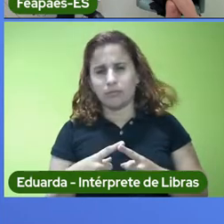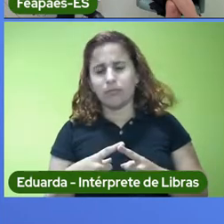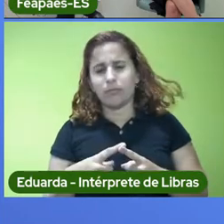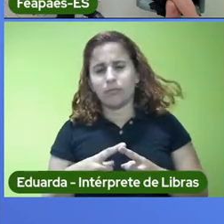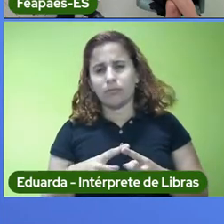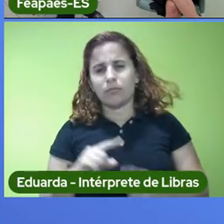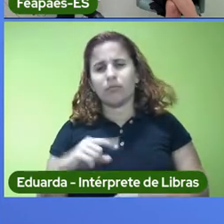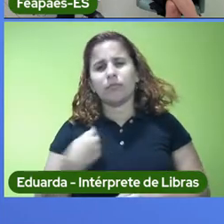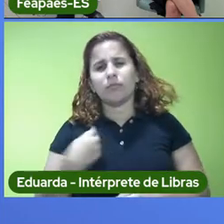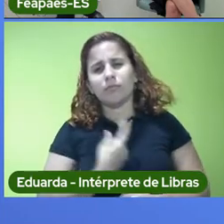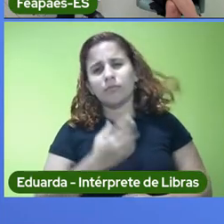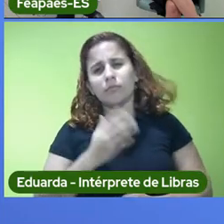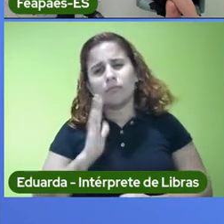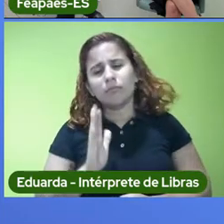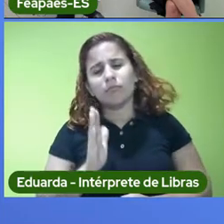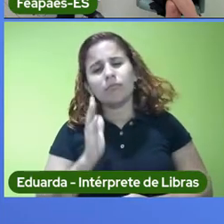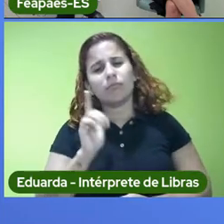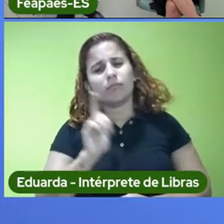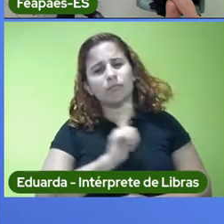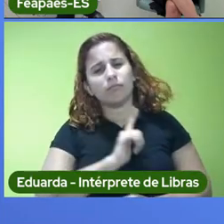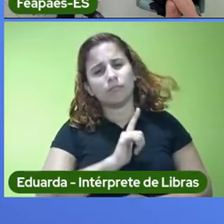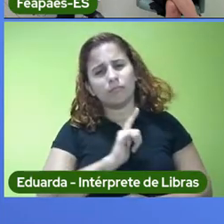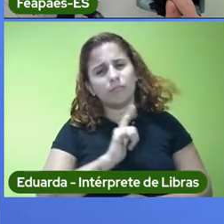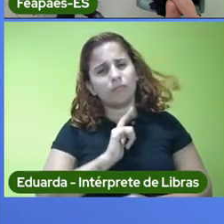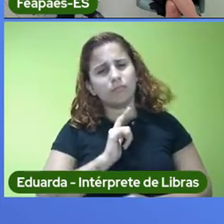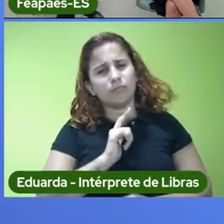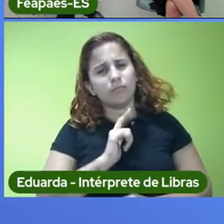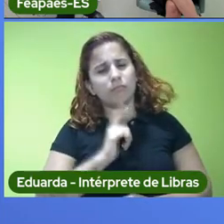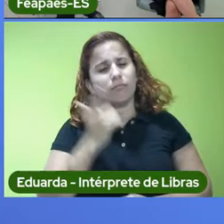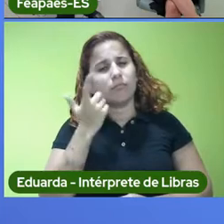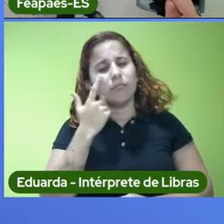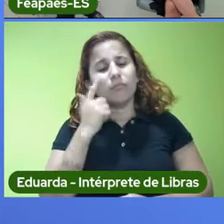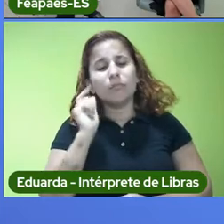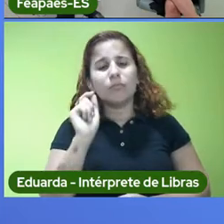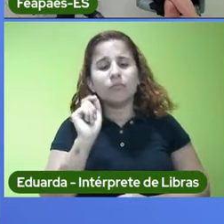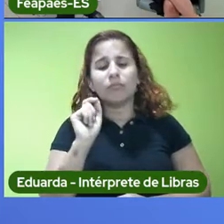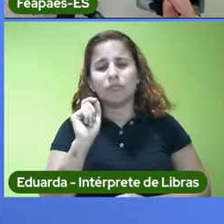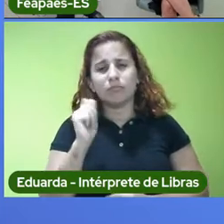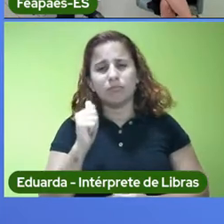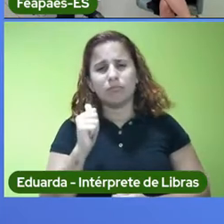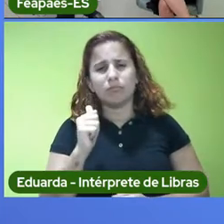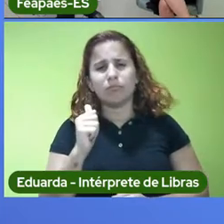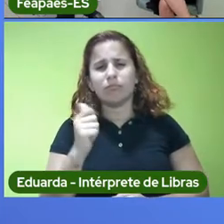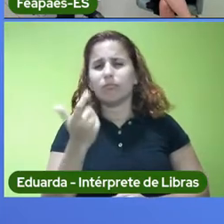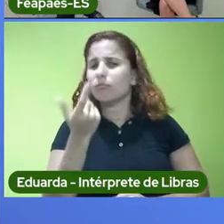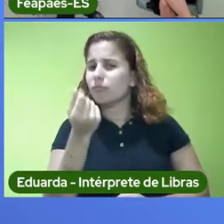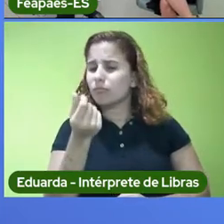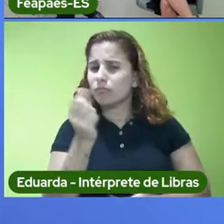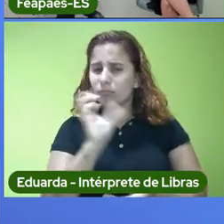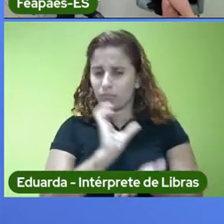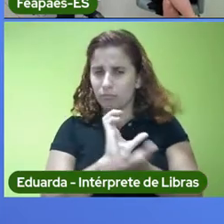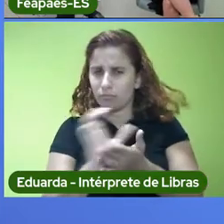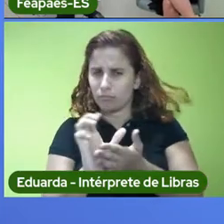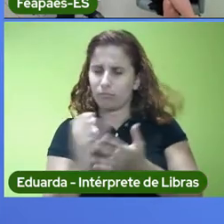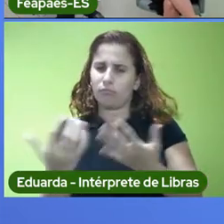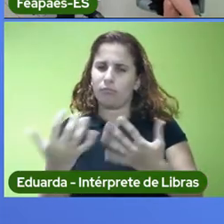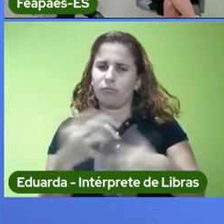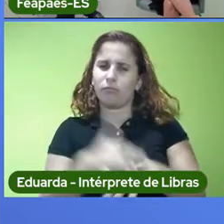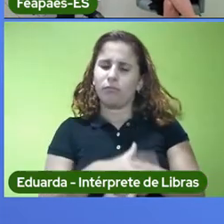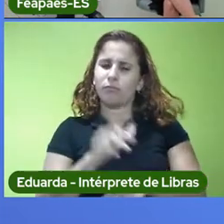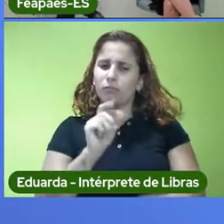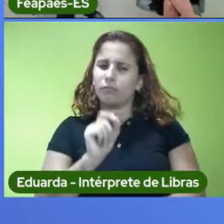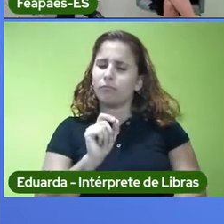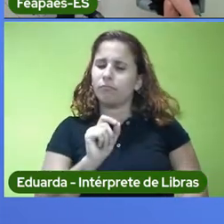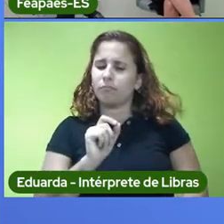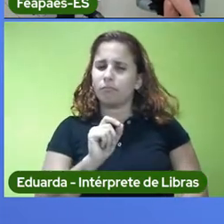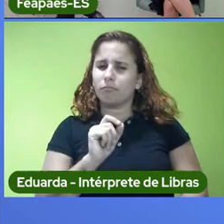em função do auxílio inclusão, mas a gente já teve aí no passado, vez ou outra a gente fica